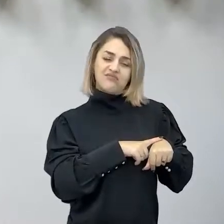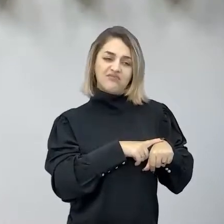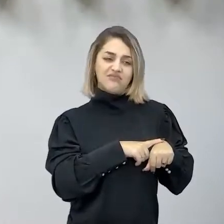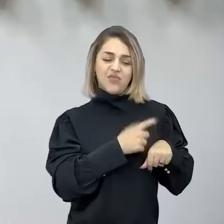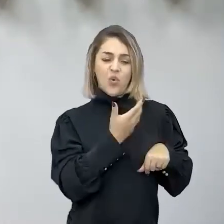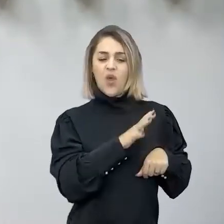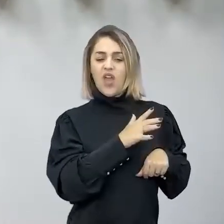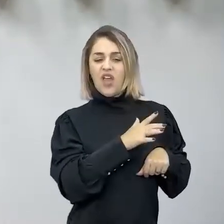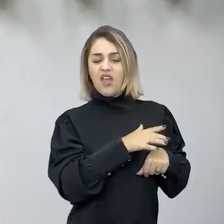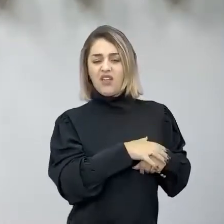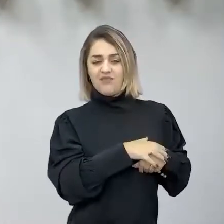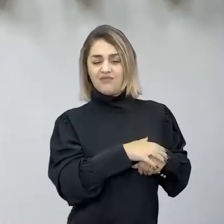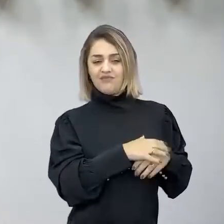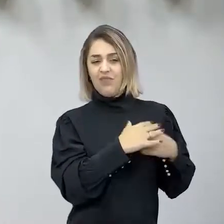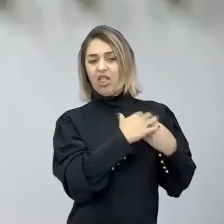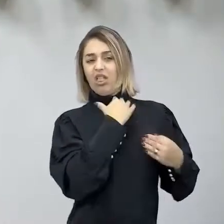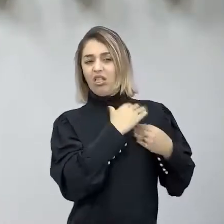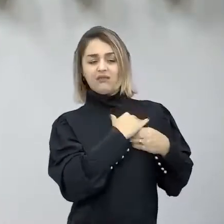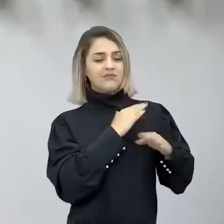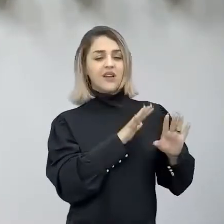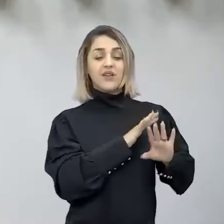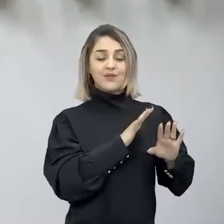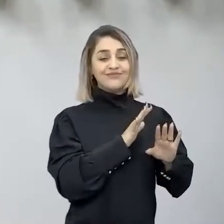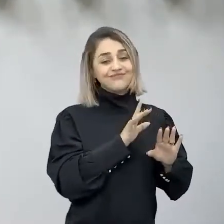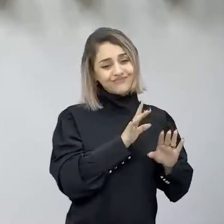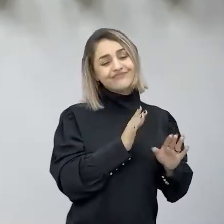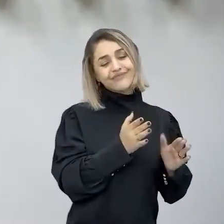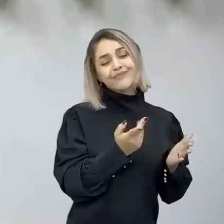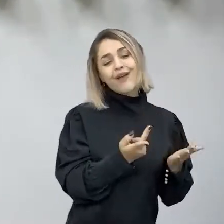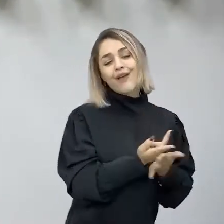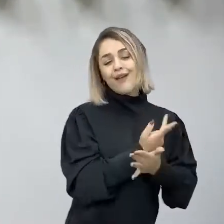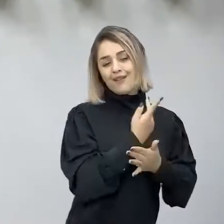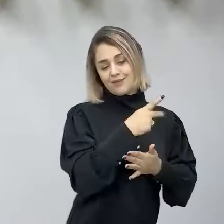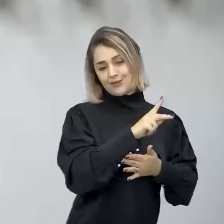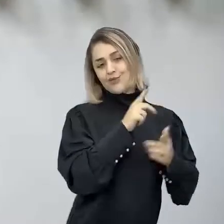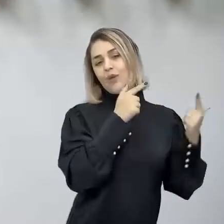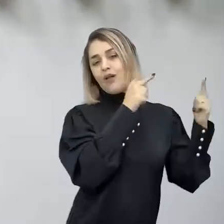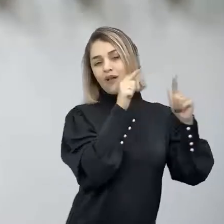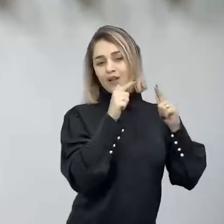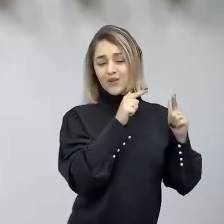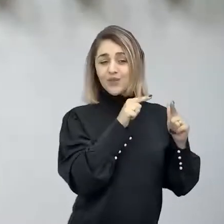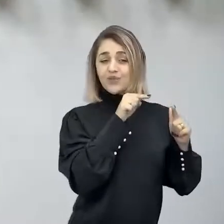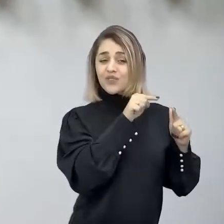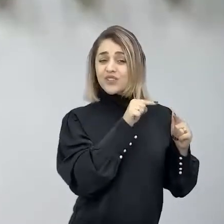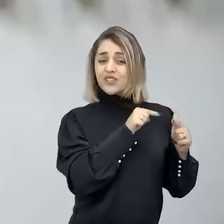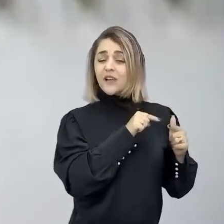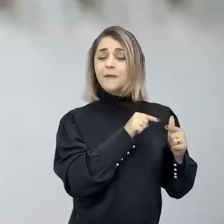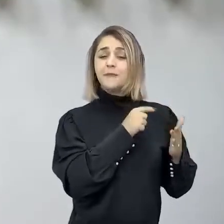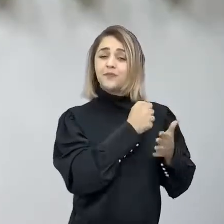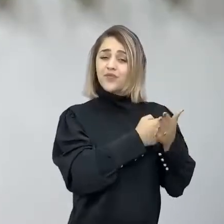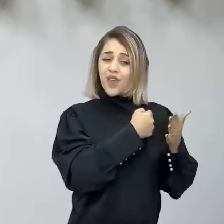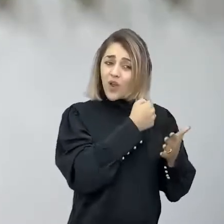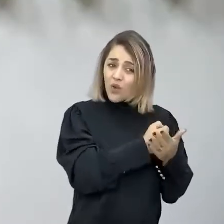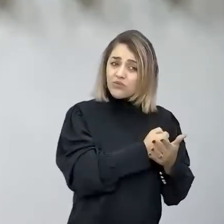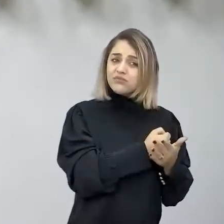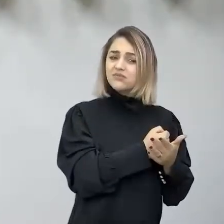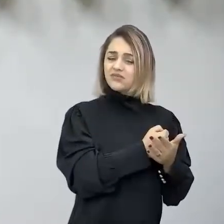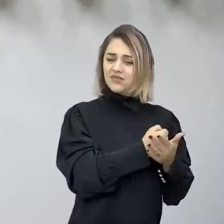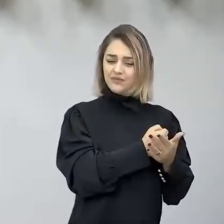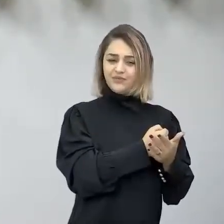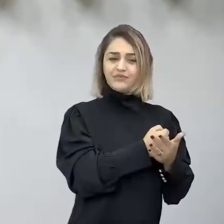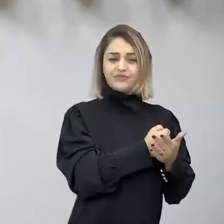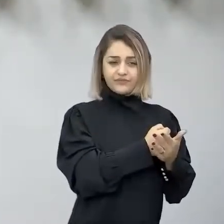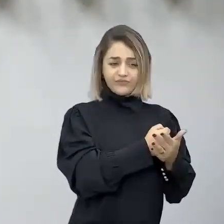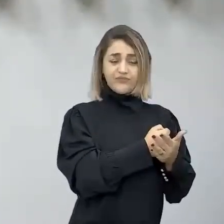você está indo contra algo que vai ser... Você está indo a favor de algo que vai ser ruim para você. Porque